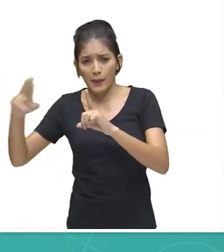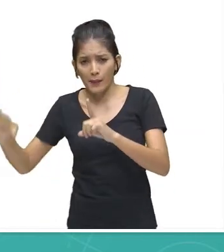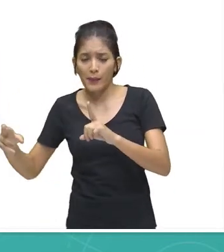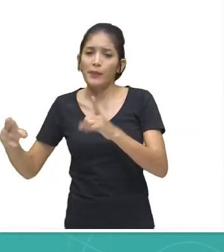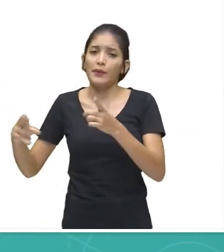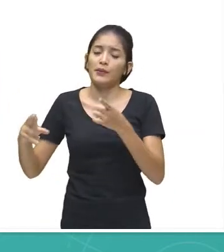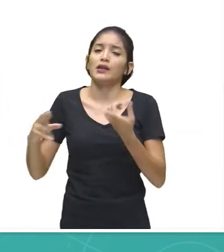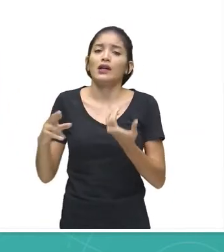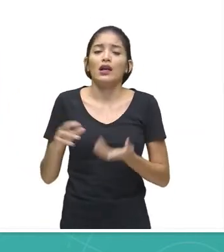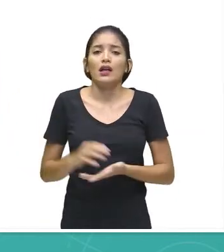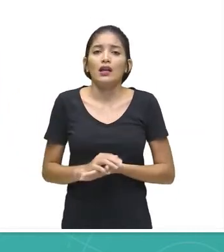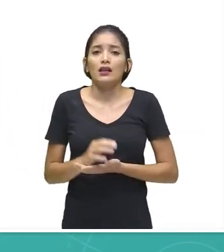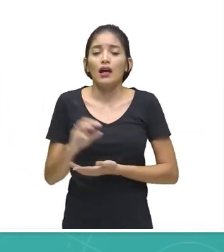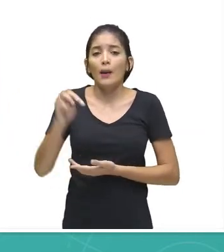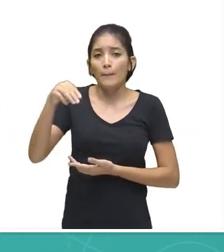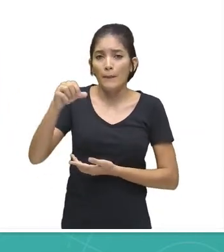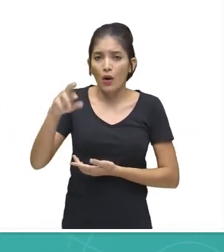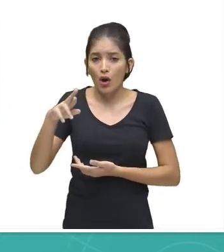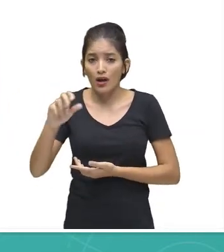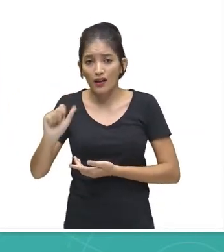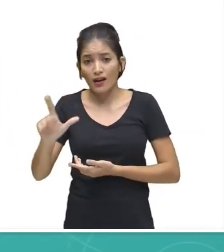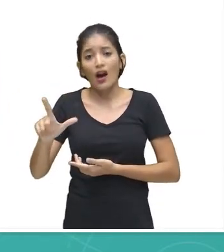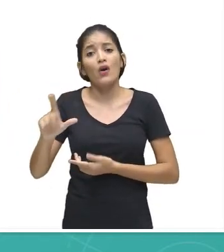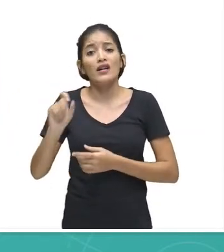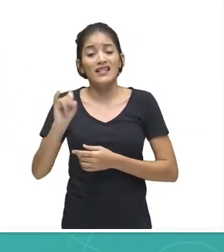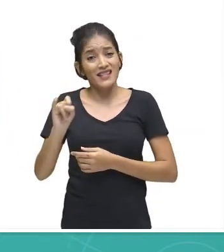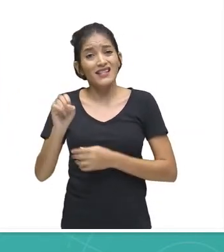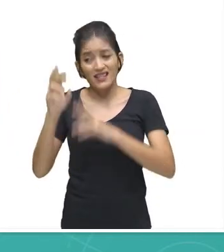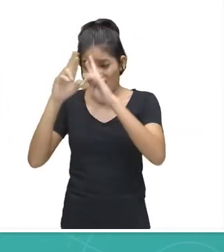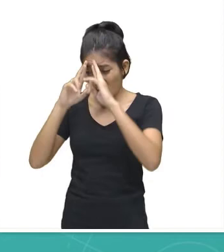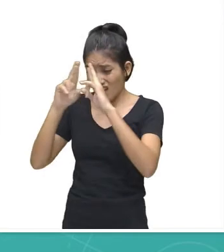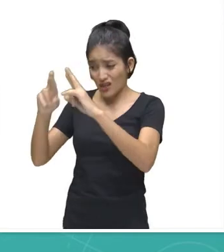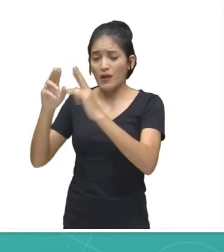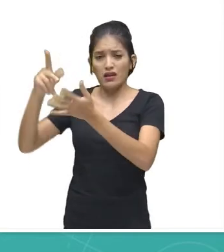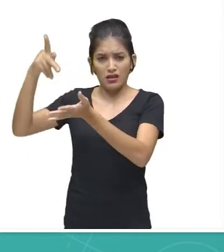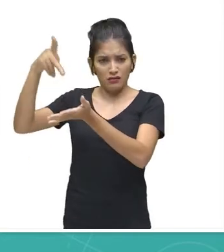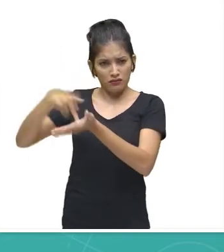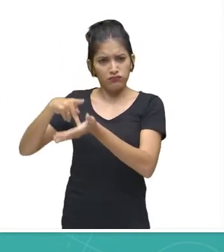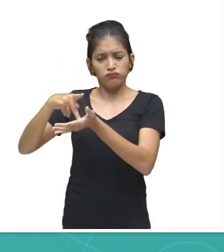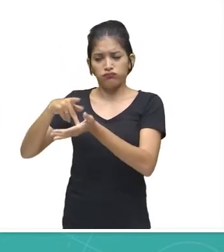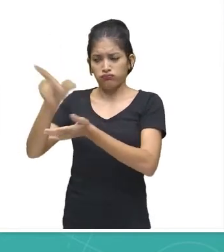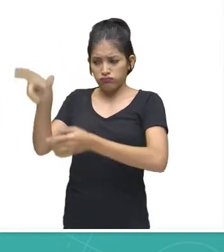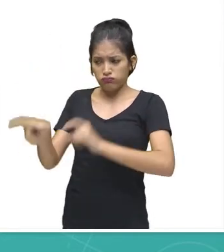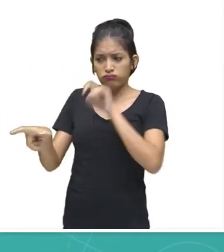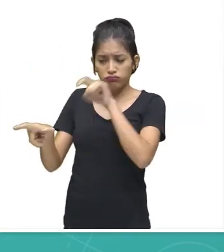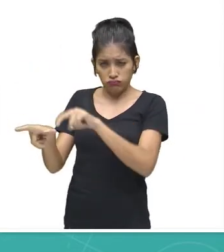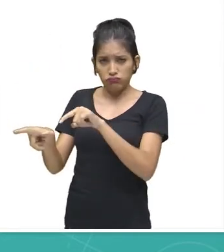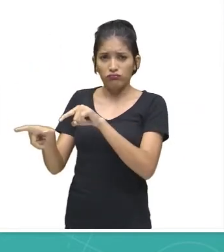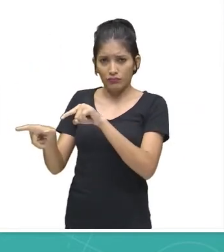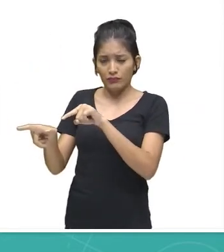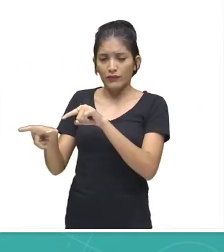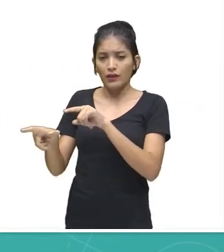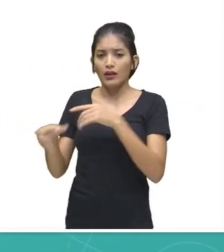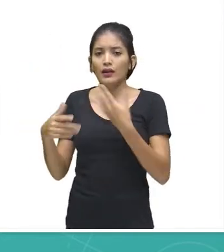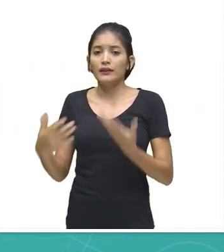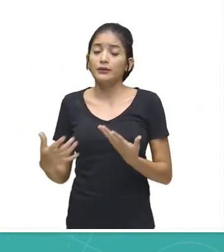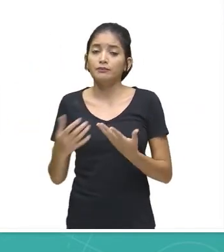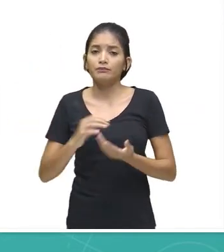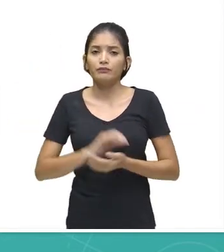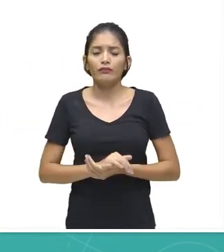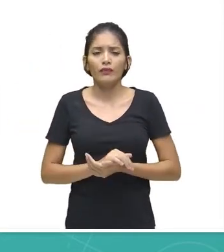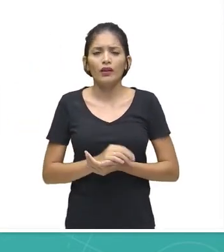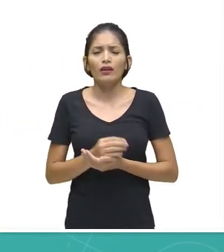da moral. Se existe respeito pela verdade e dignidade da pessoa humana. Então, professora, como é que